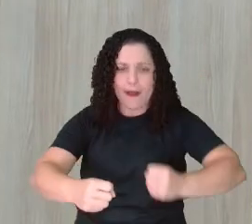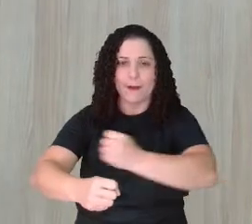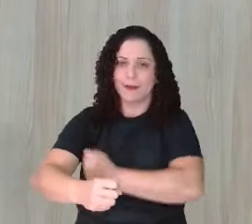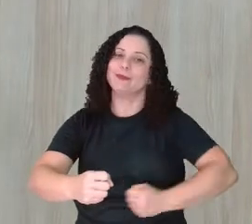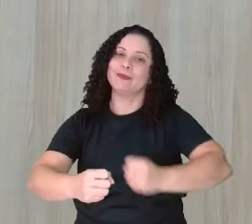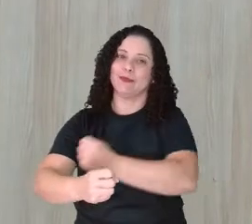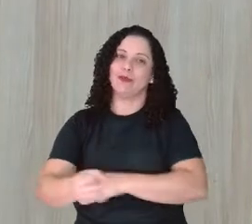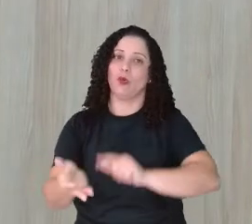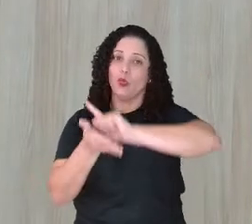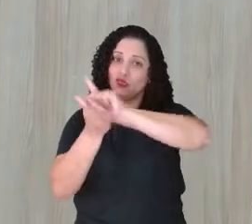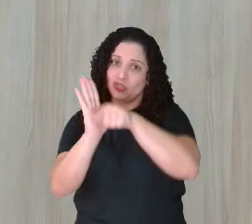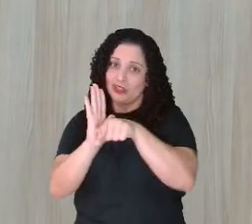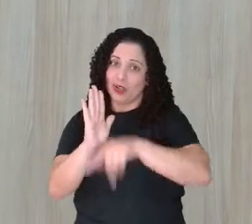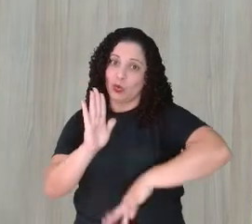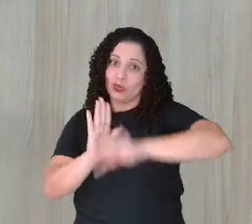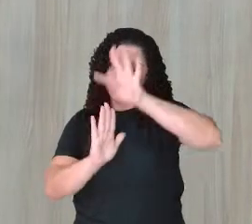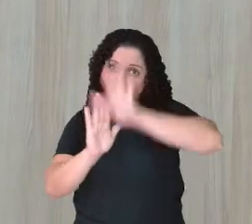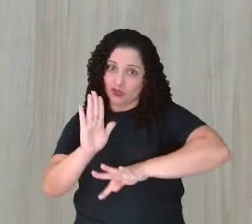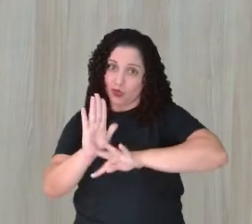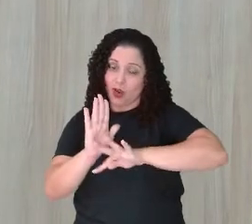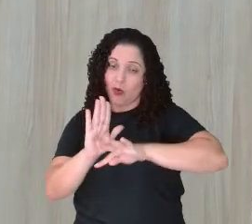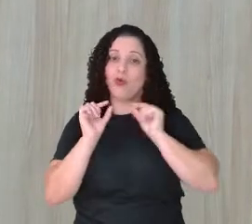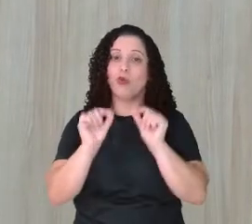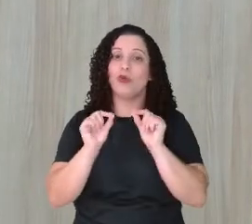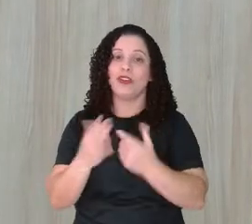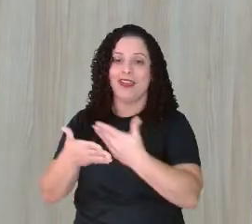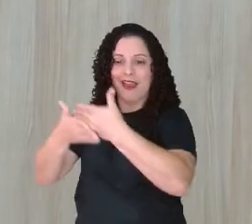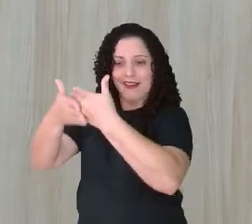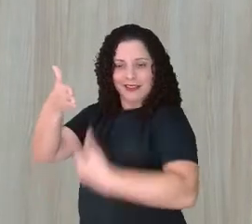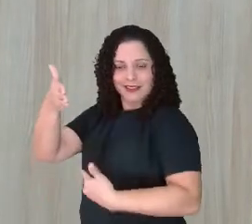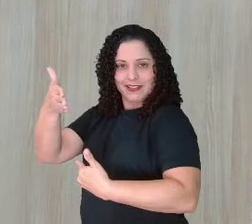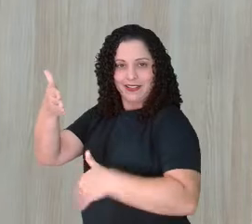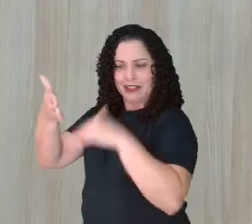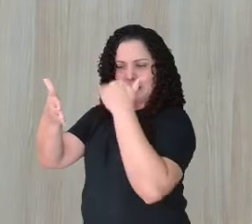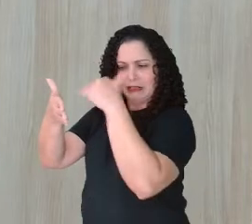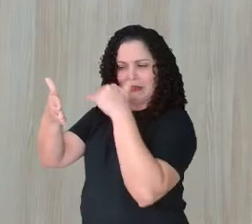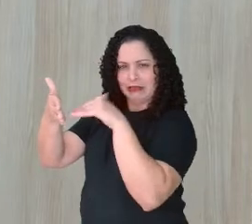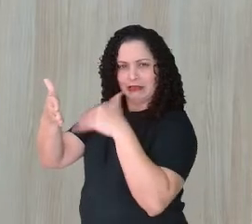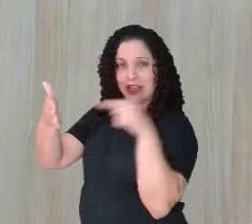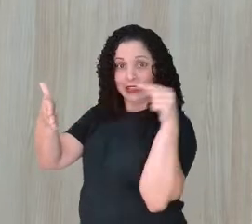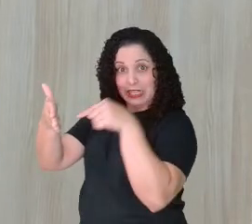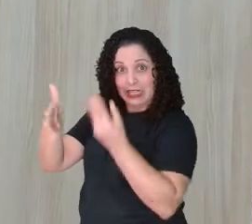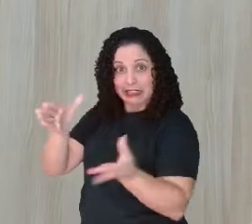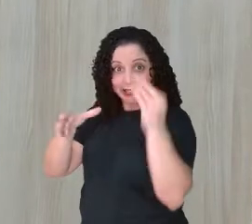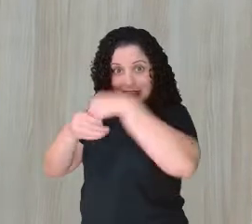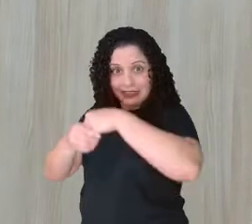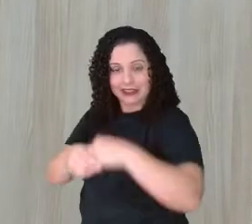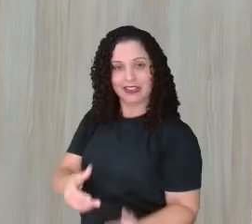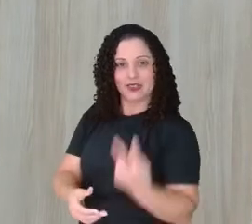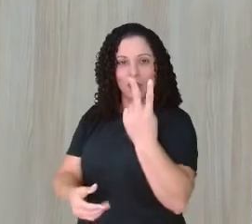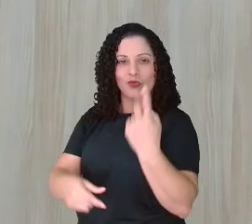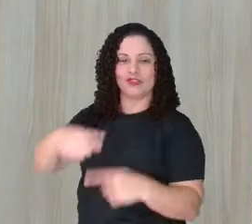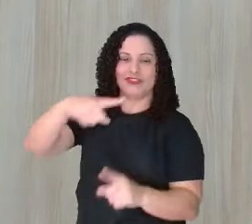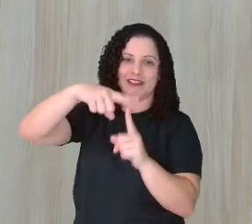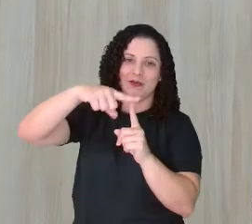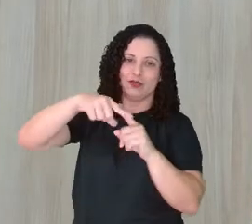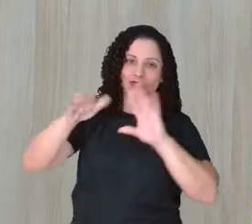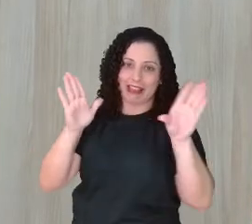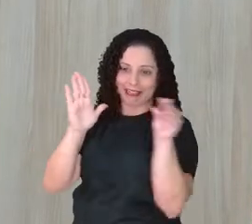um gênero textual só. Qual é o gênero? A receita. Nesse gênero, a gente tem dois tipos textuais